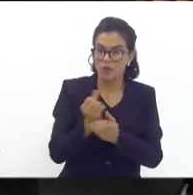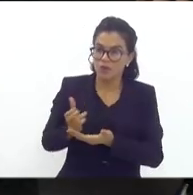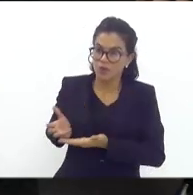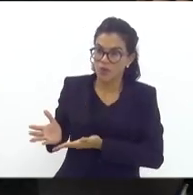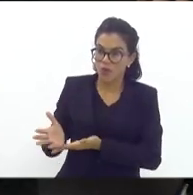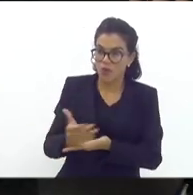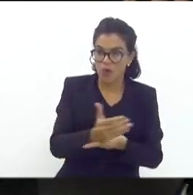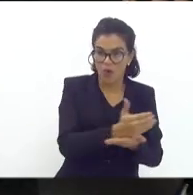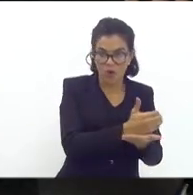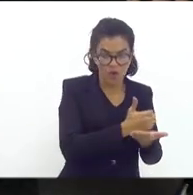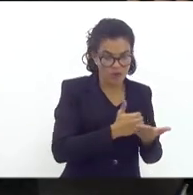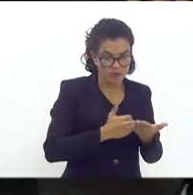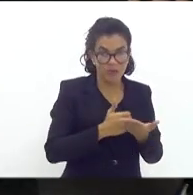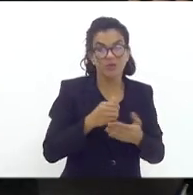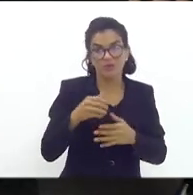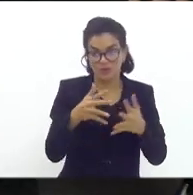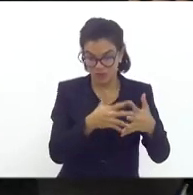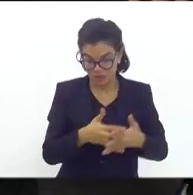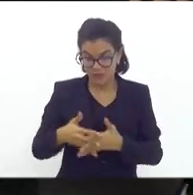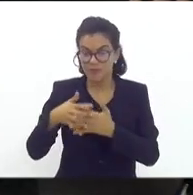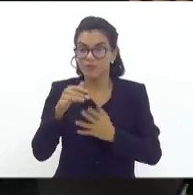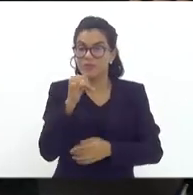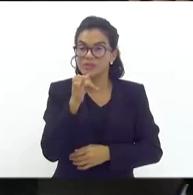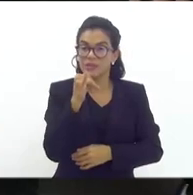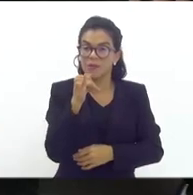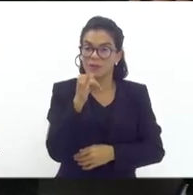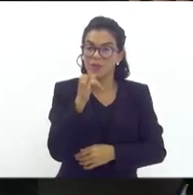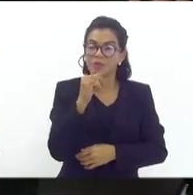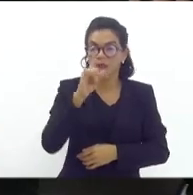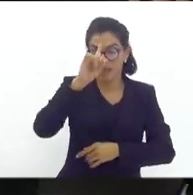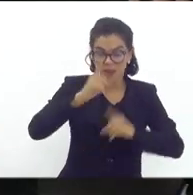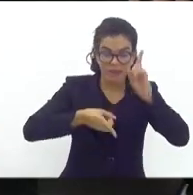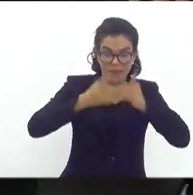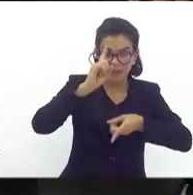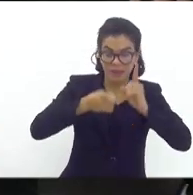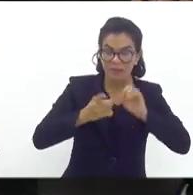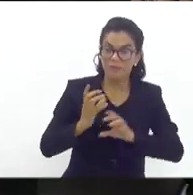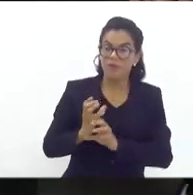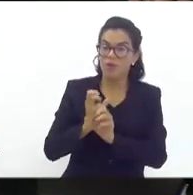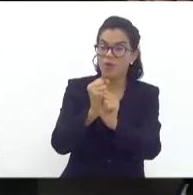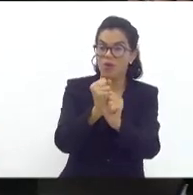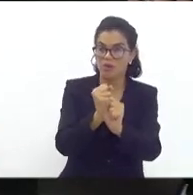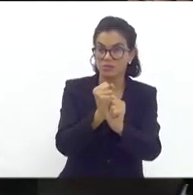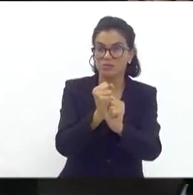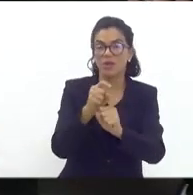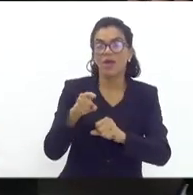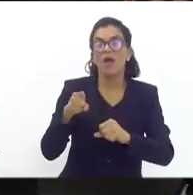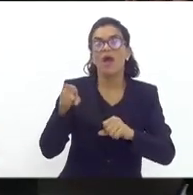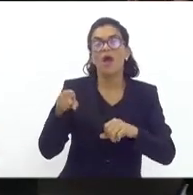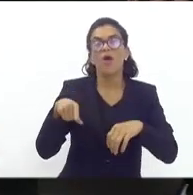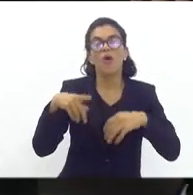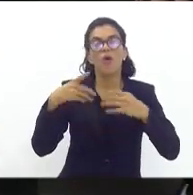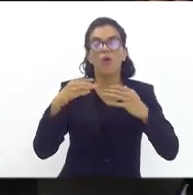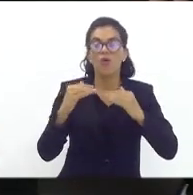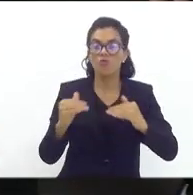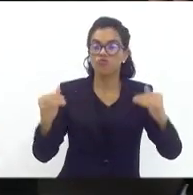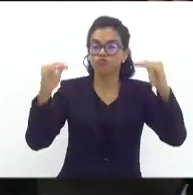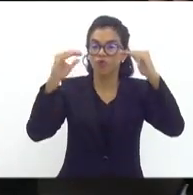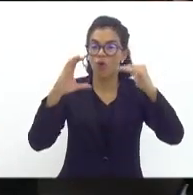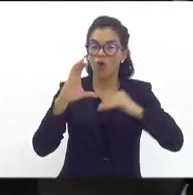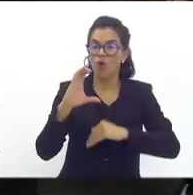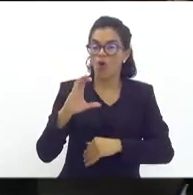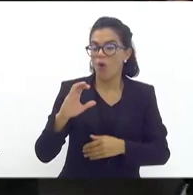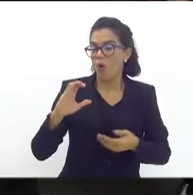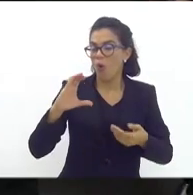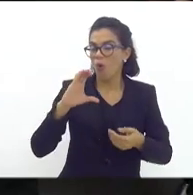independente nos Estados Unidos Por exemplo Quem determina o orçamento das agências é o Congresso dos Estados Unidos se a agência se desvia